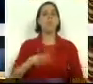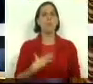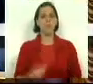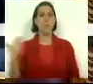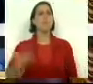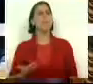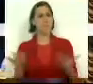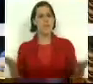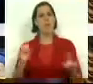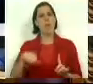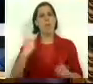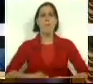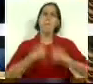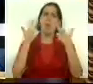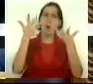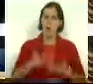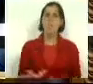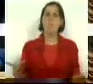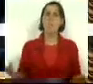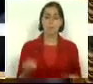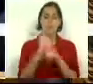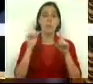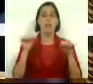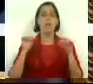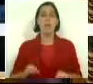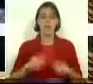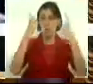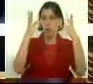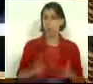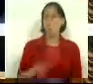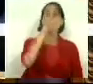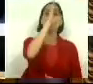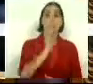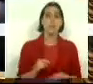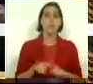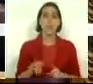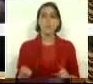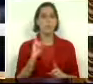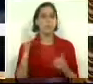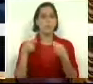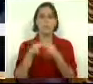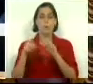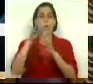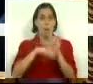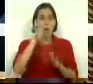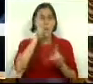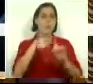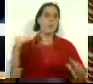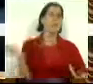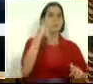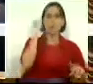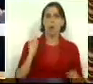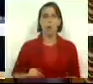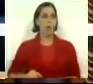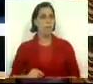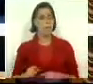merecia um melhor orçamento. Porque este orçamento de Estado não cola com o programa do Governo e